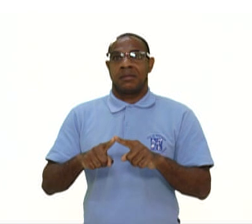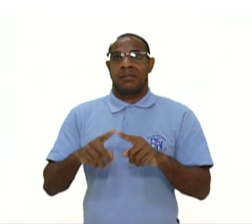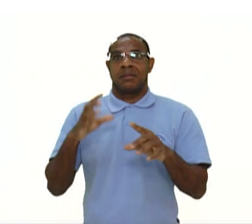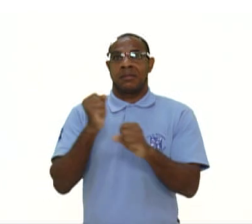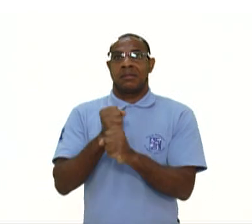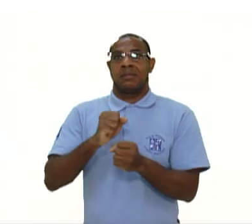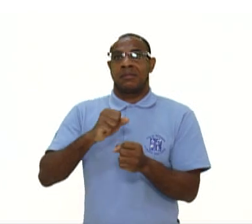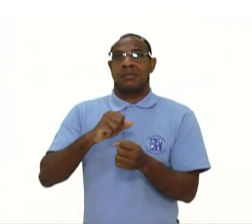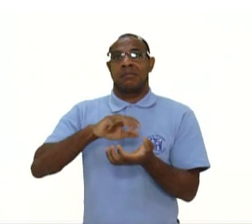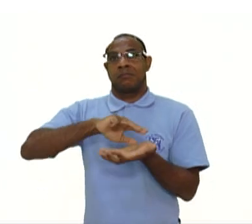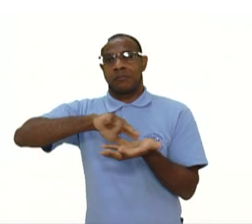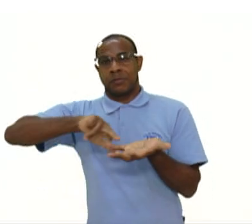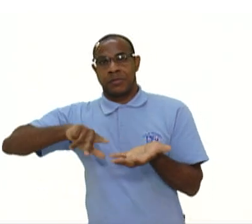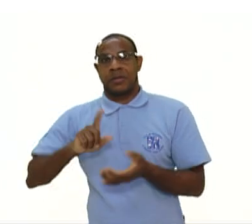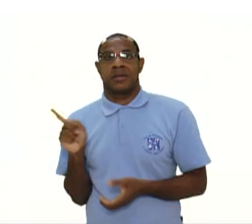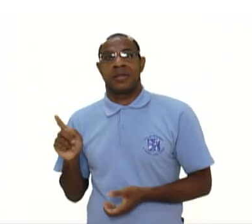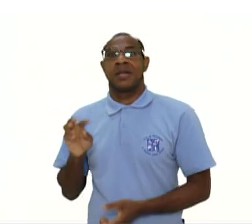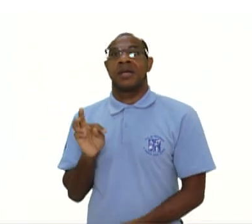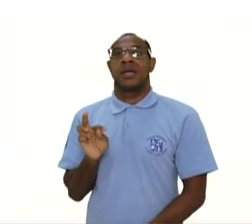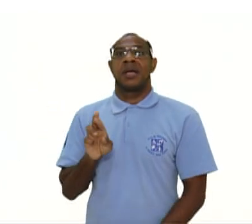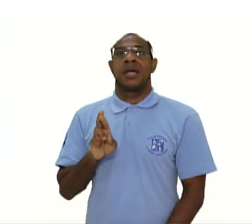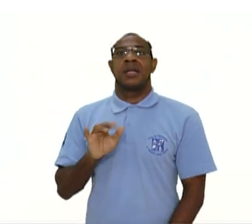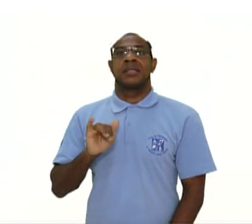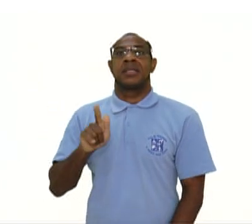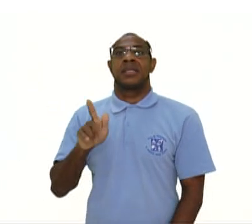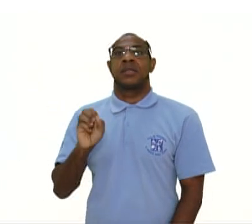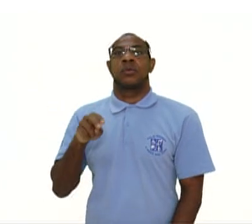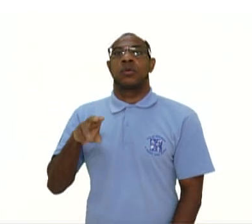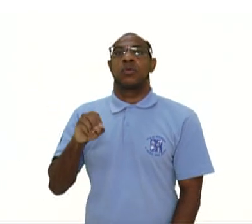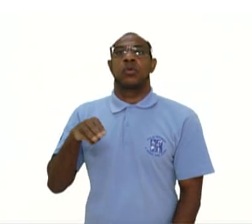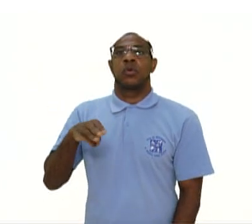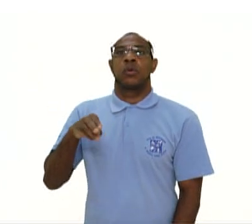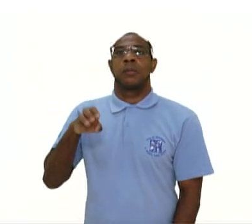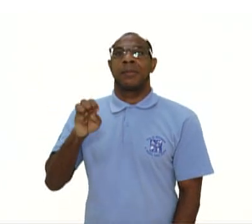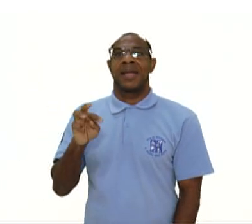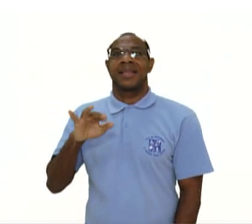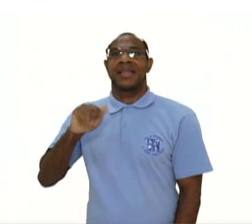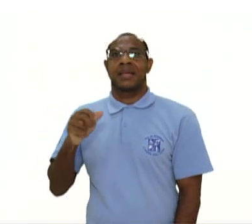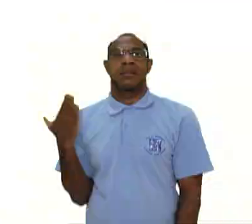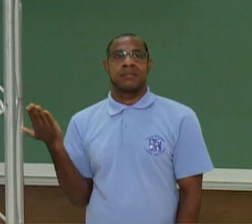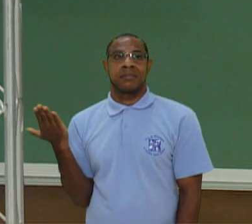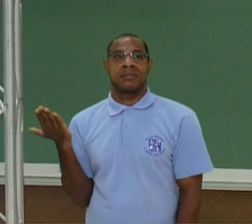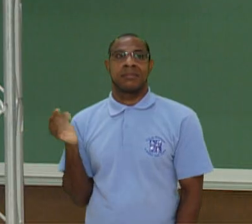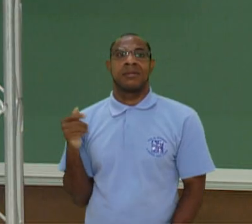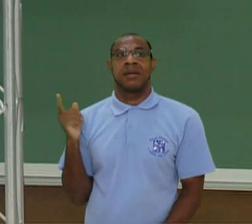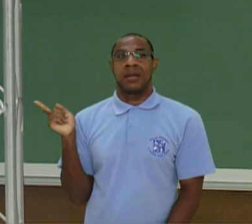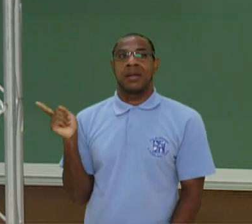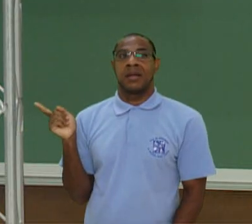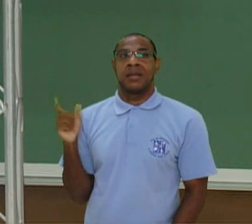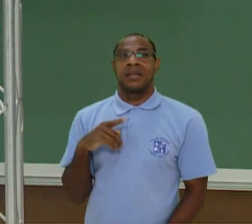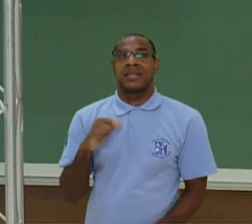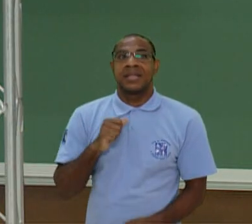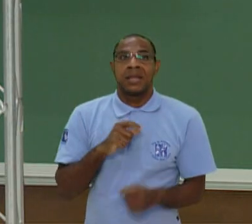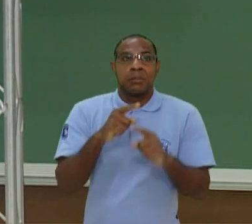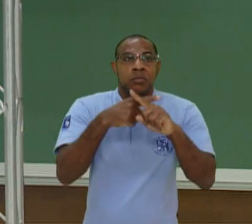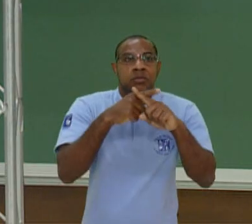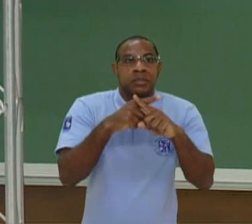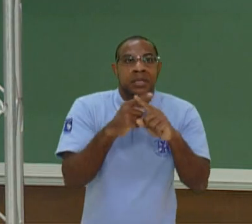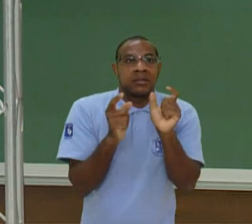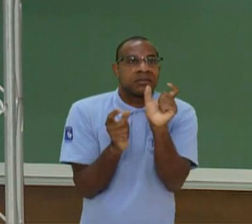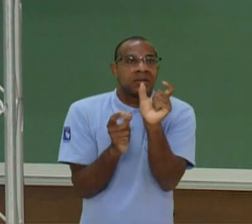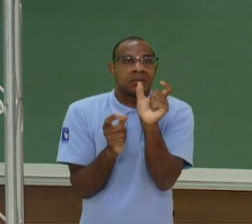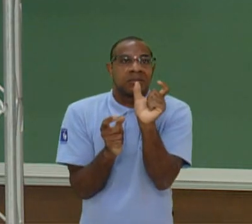Aí volta aqui a fórmula. Olha aqui. Lembra que o professor falou lá da soma do θ, etc? Ó, quando você tem a multiplicação de